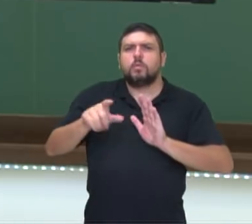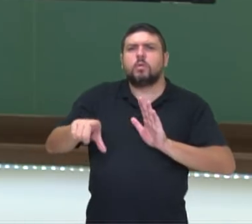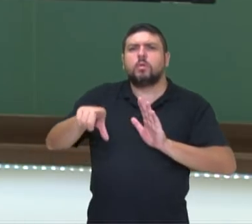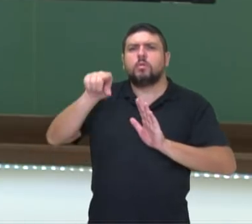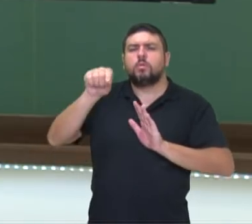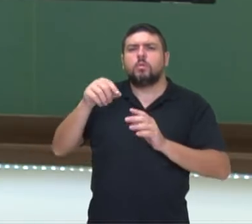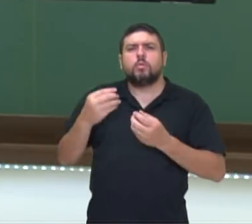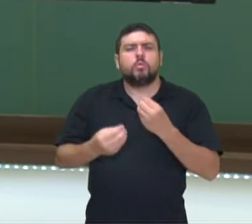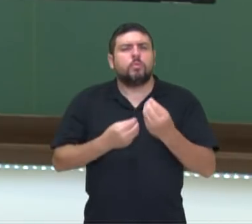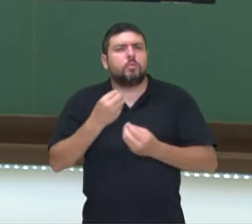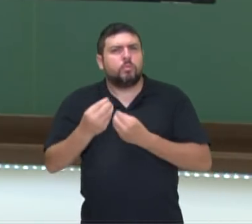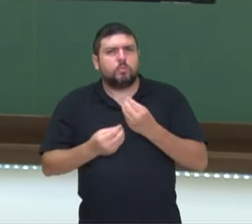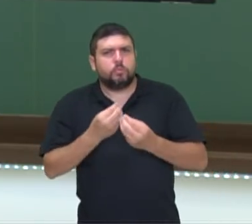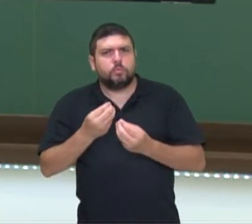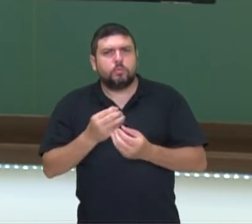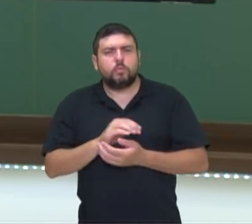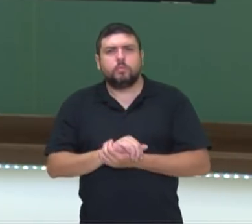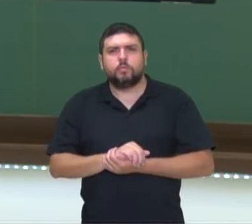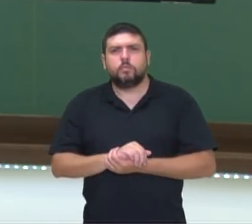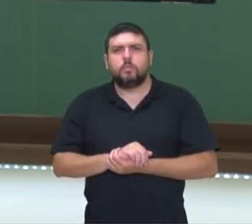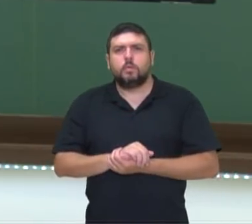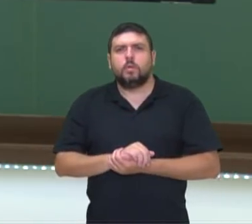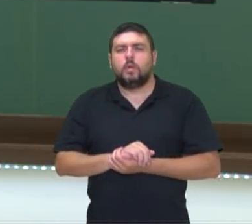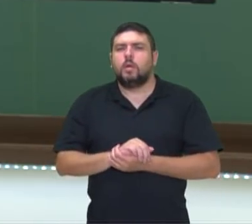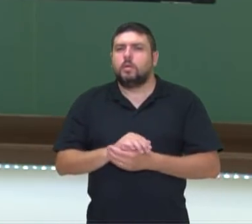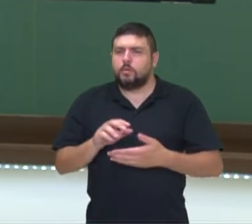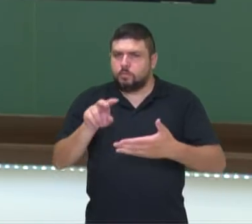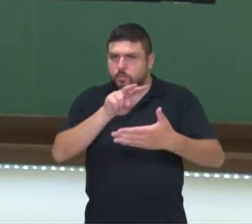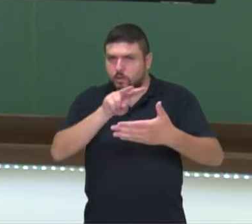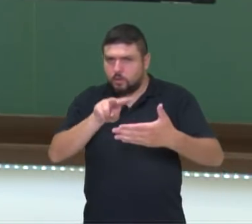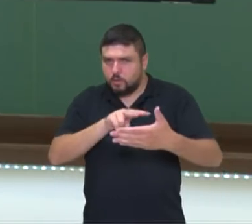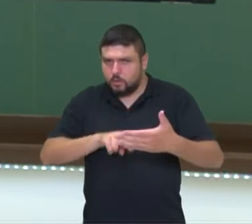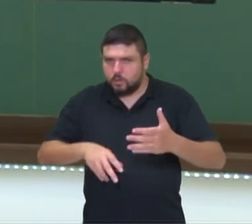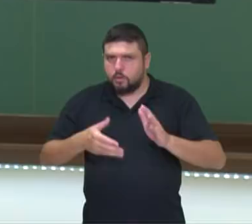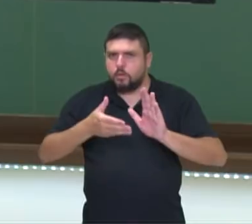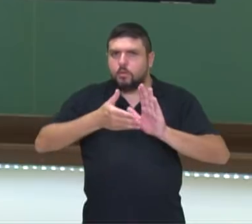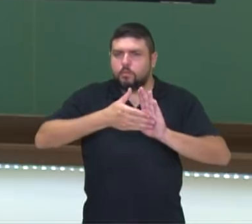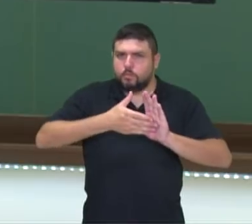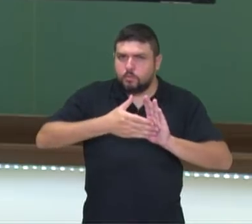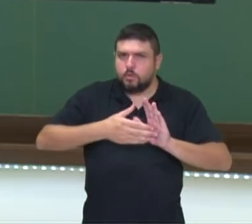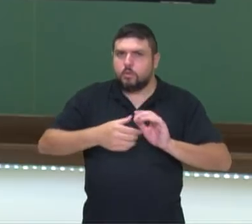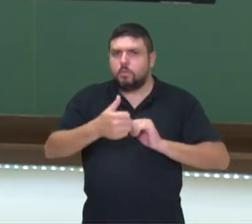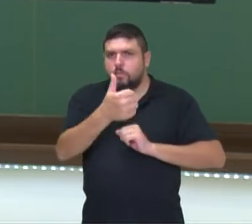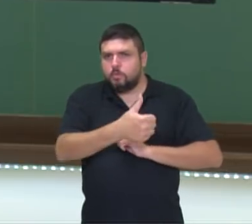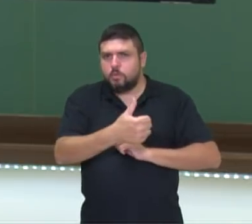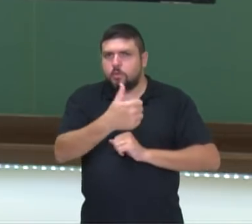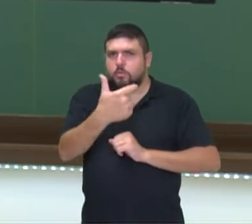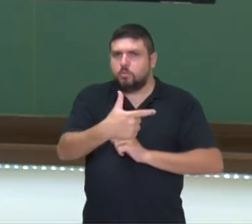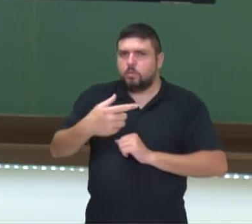3, conversamos um pouquinho sobre cada uma delas, lemos essas 3 propostas, você conseguiu perceber os